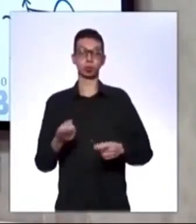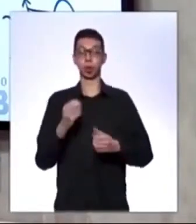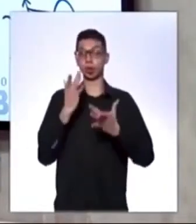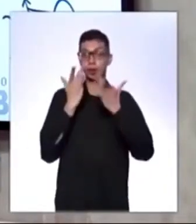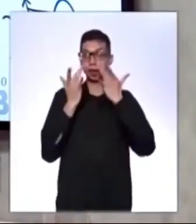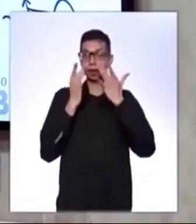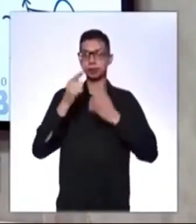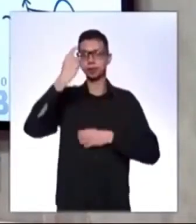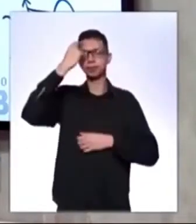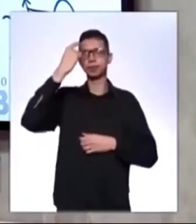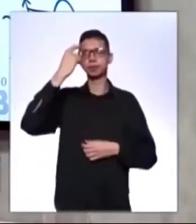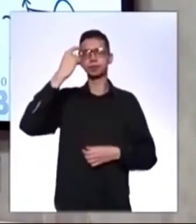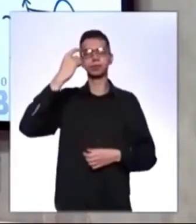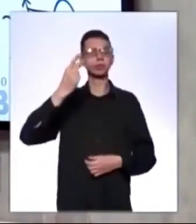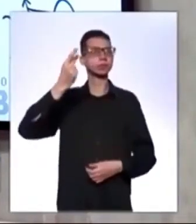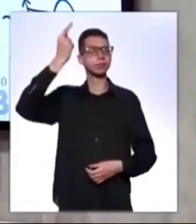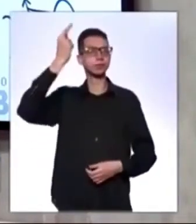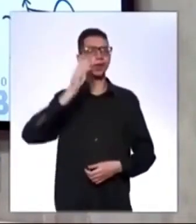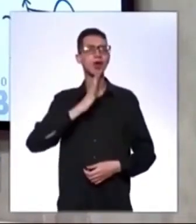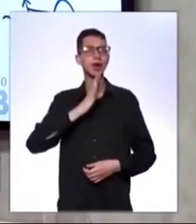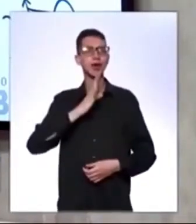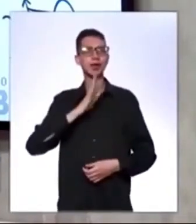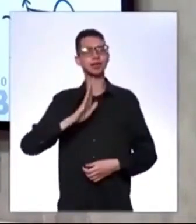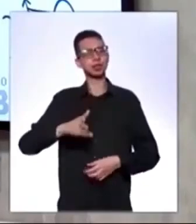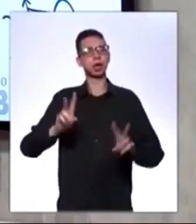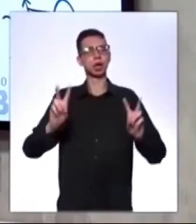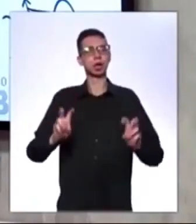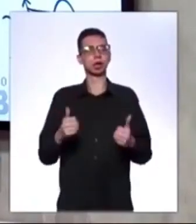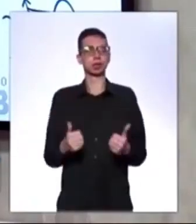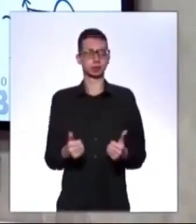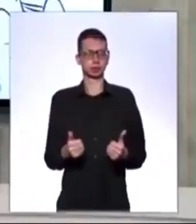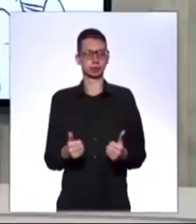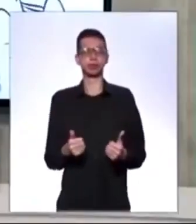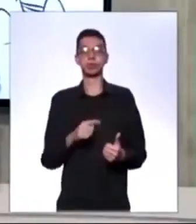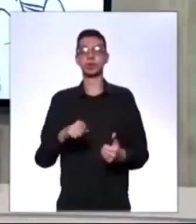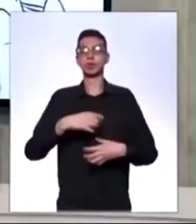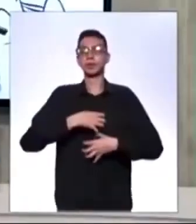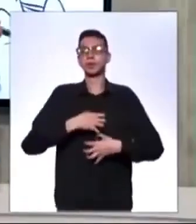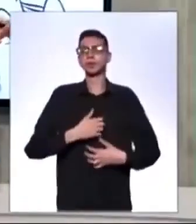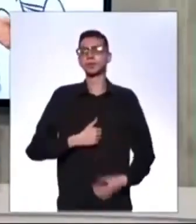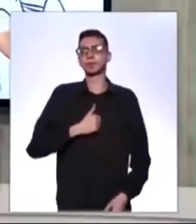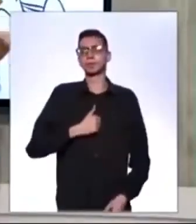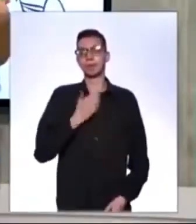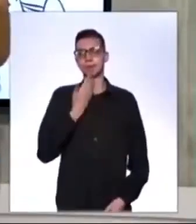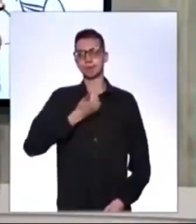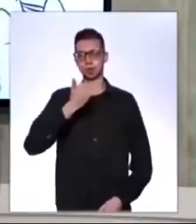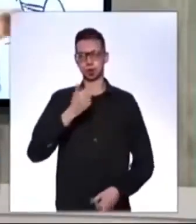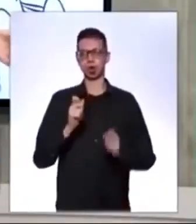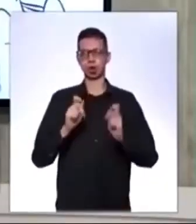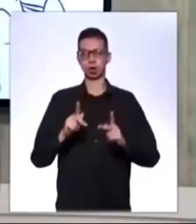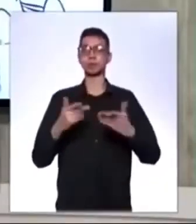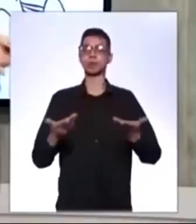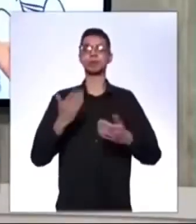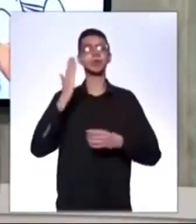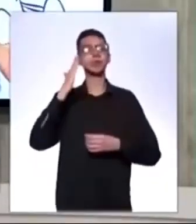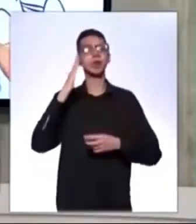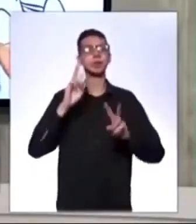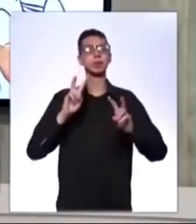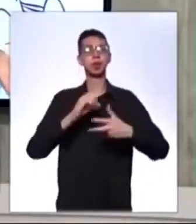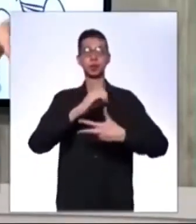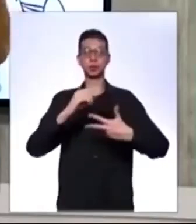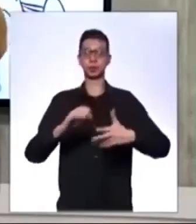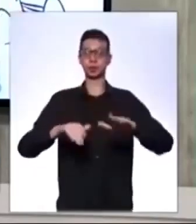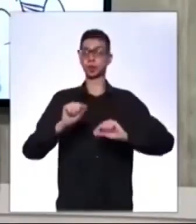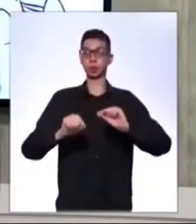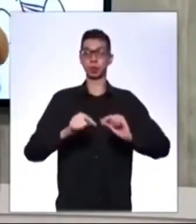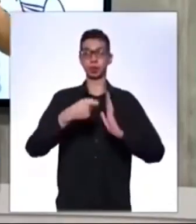aqui, para você se sentir um pouco mais à vontade, tá certo ou não? Porque a gente já viu, né, muitas questões do Enem são simplesmente interpretação de texto.